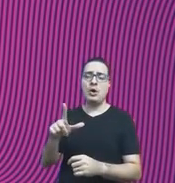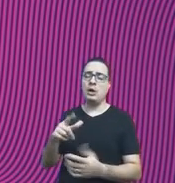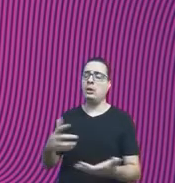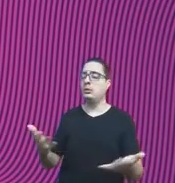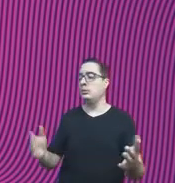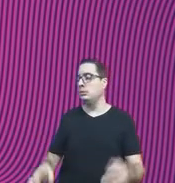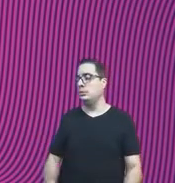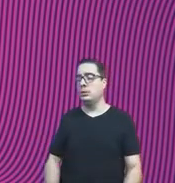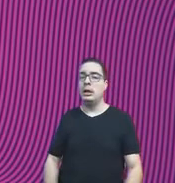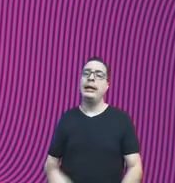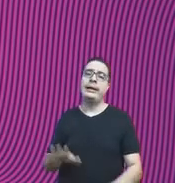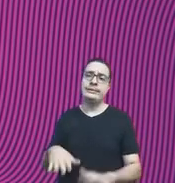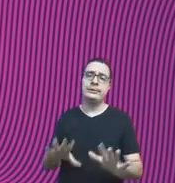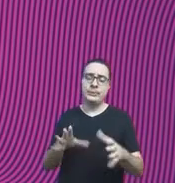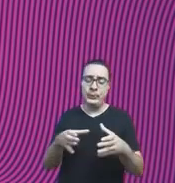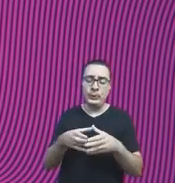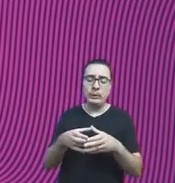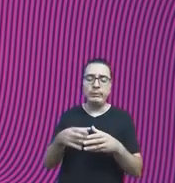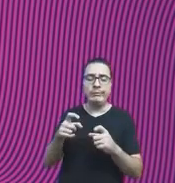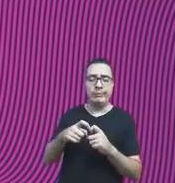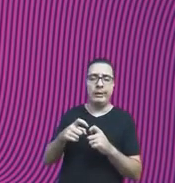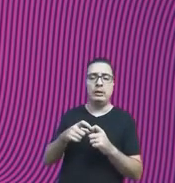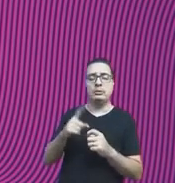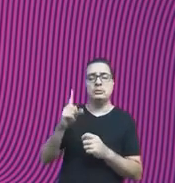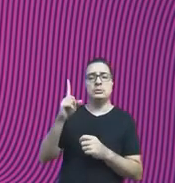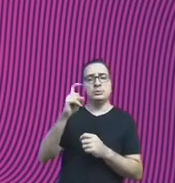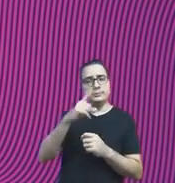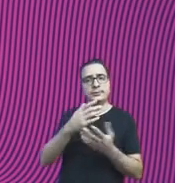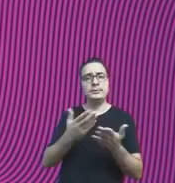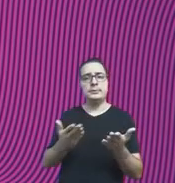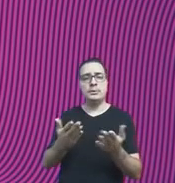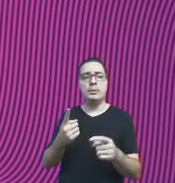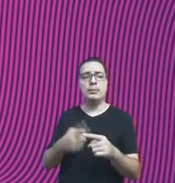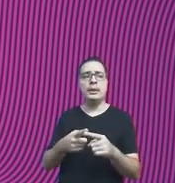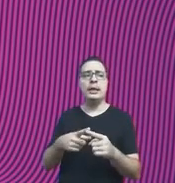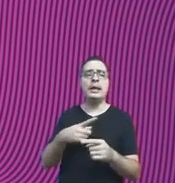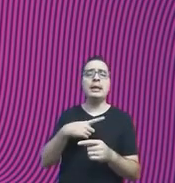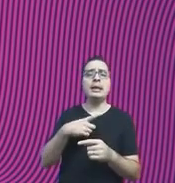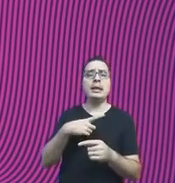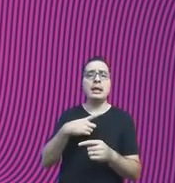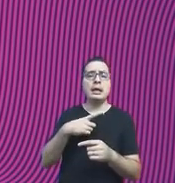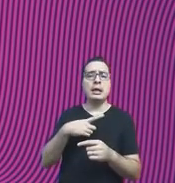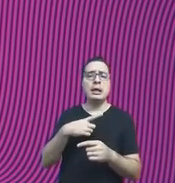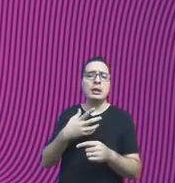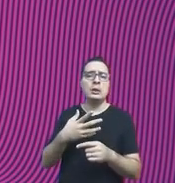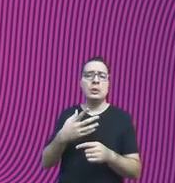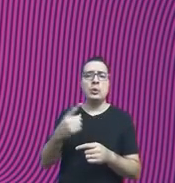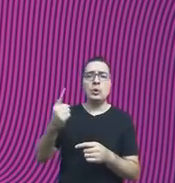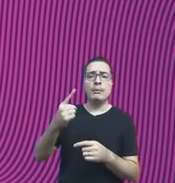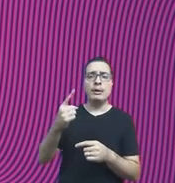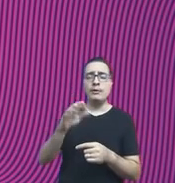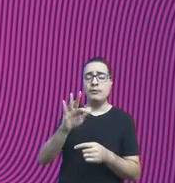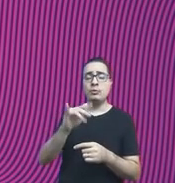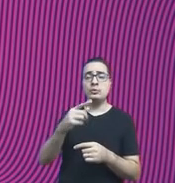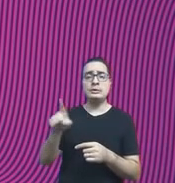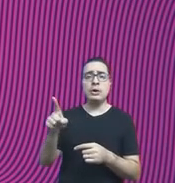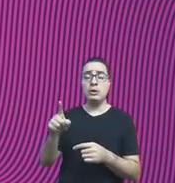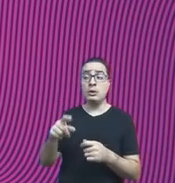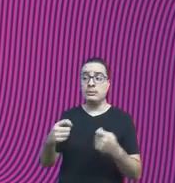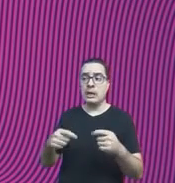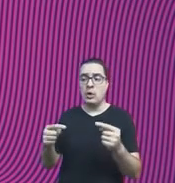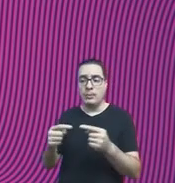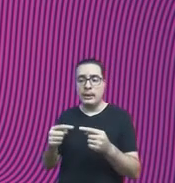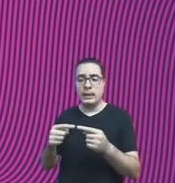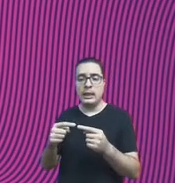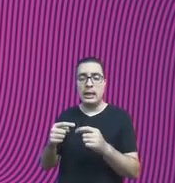conselho decepciona a gente demais, porque se tem uma função que faria muito sentido ter telemedicina, é justamente